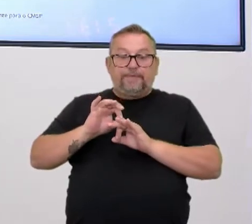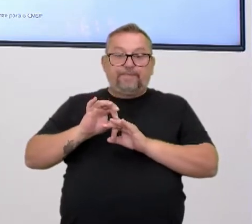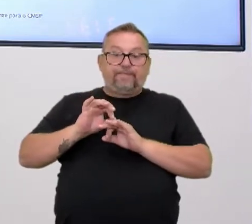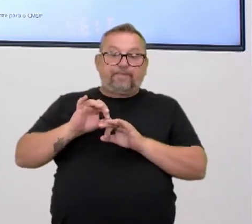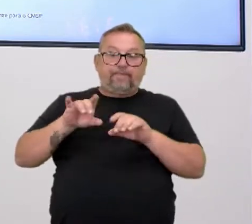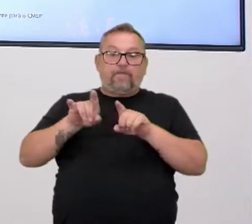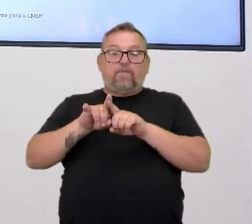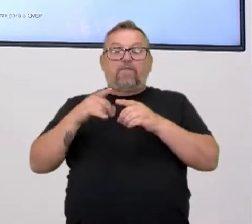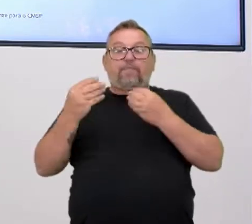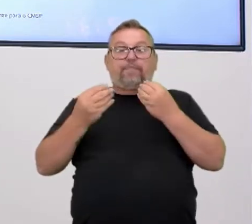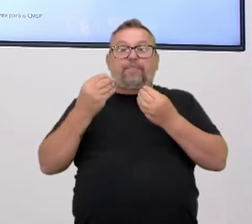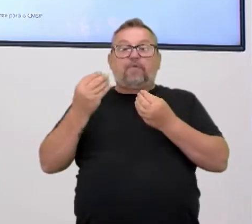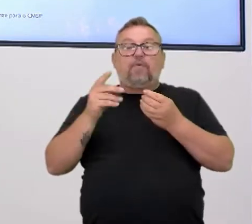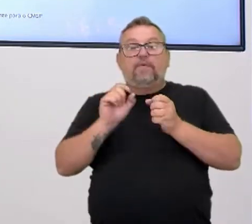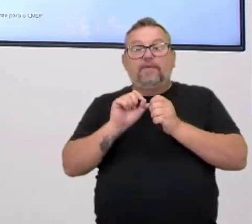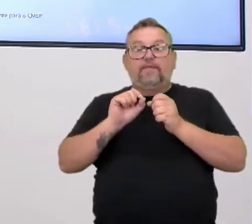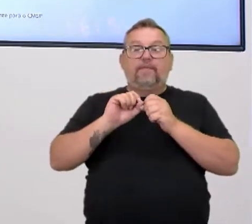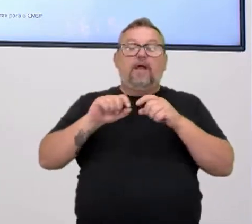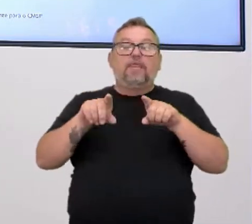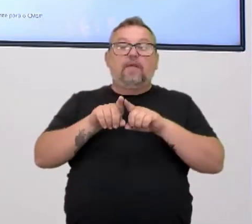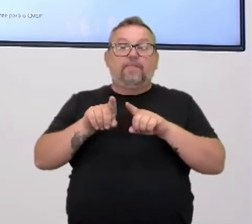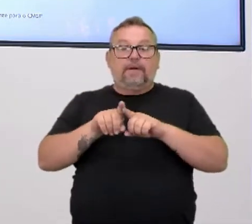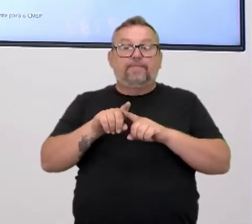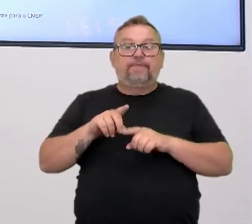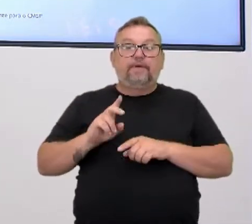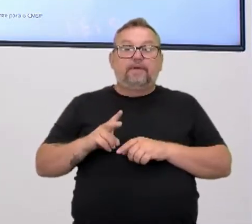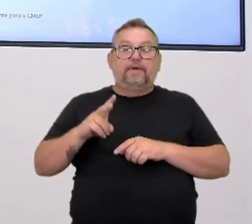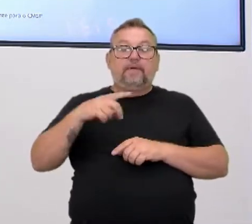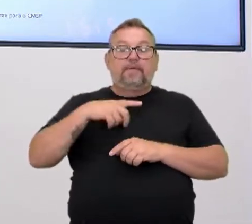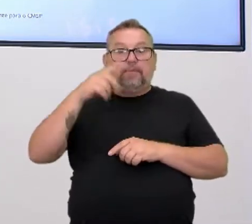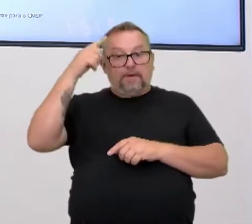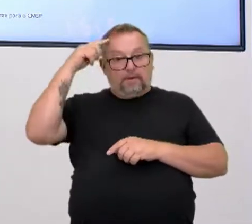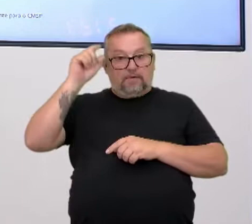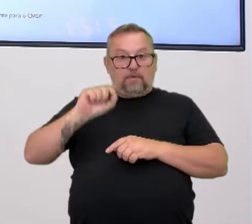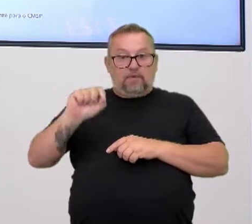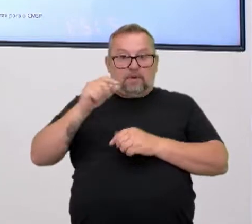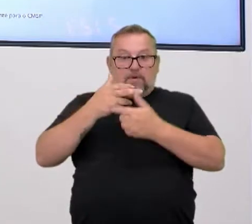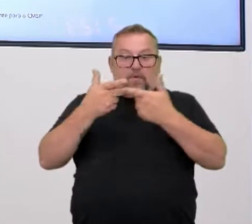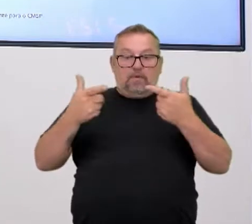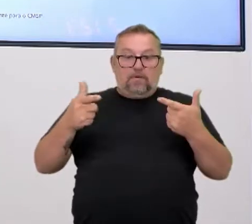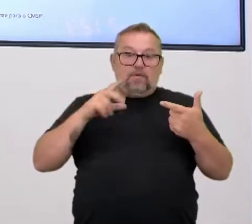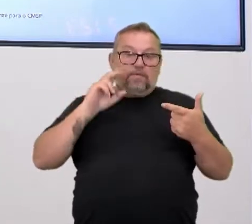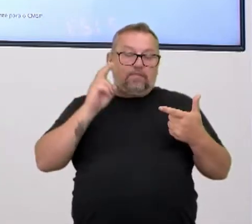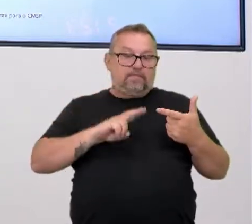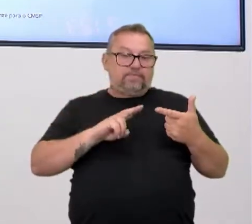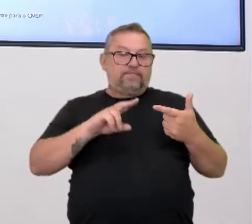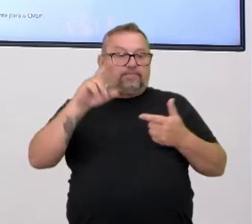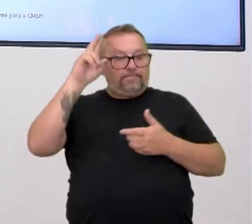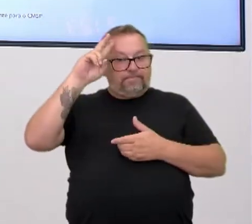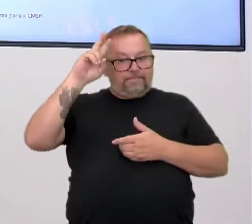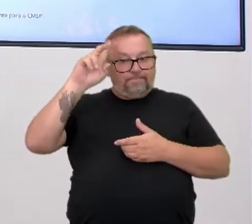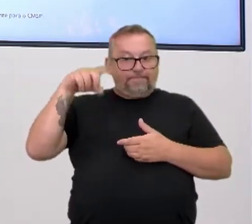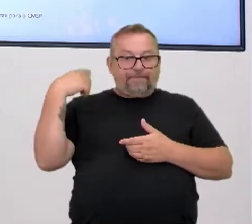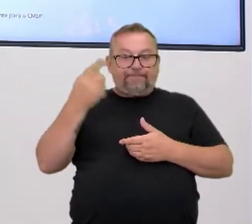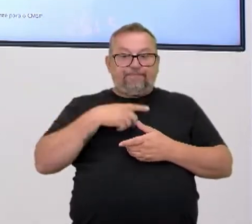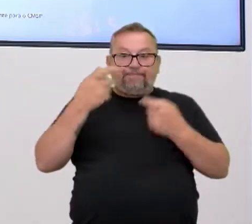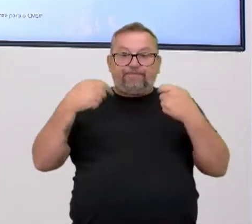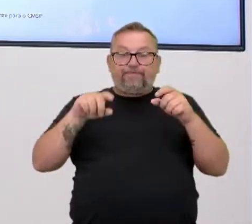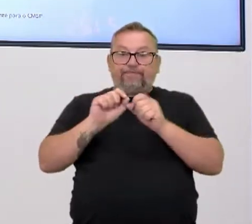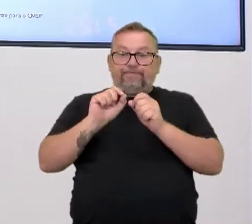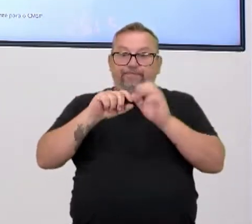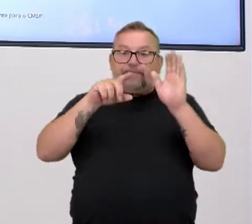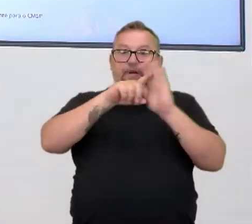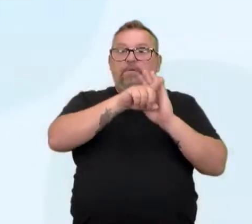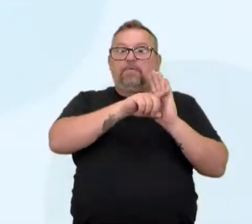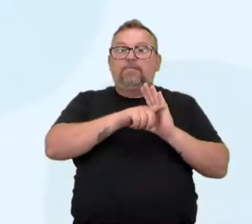preparei como se constrói um mapa mental. Sempre tendo em mente, eu vou estar sempre retomando isso, voltando, que a gente precisa fazer uma